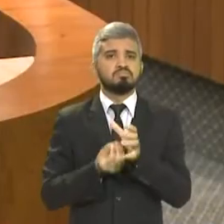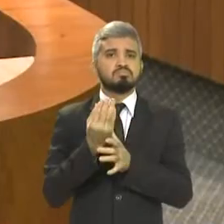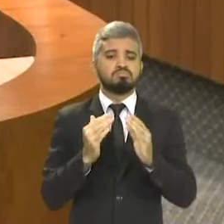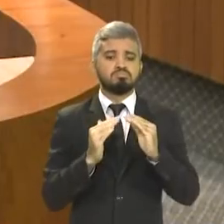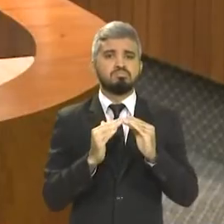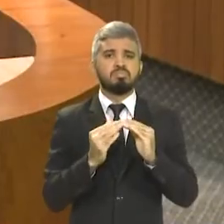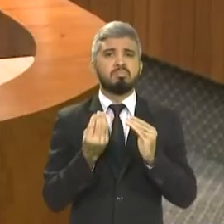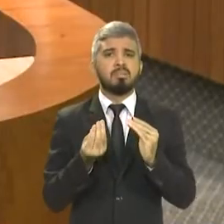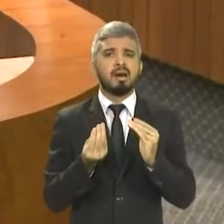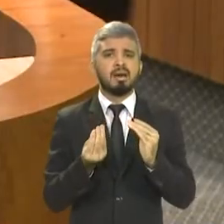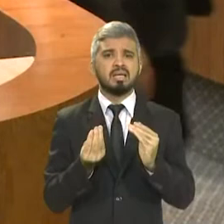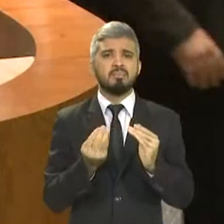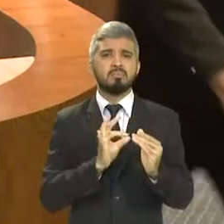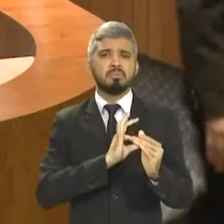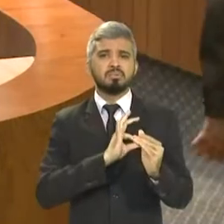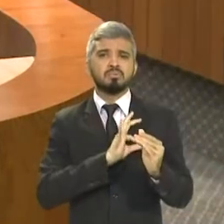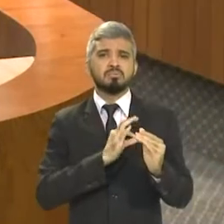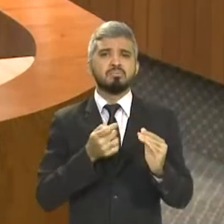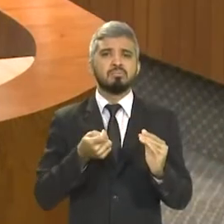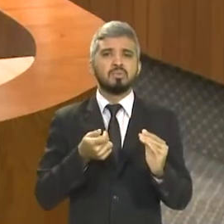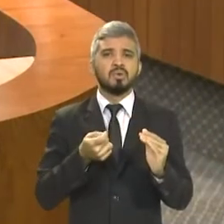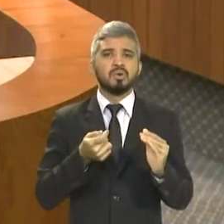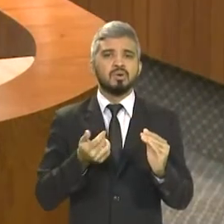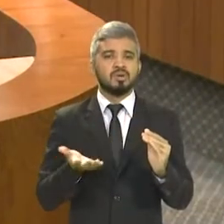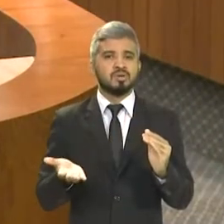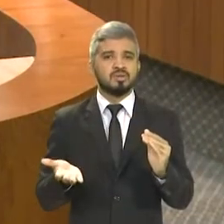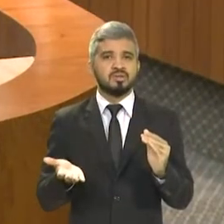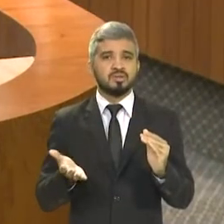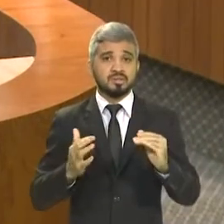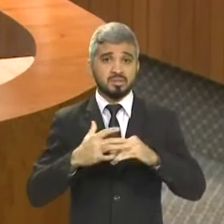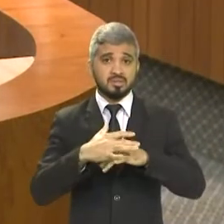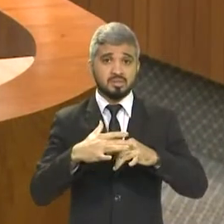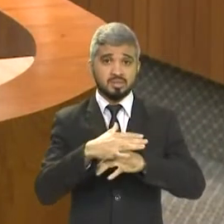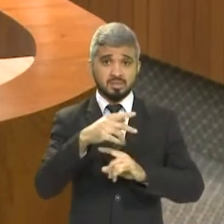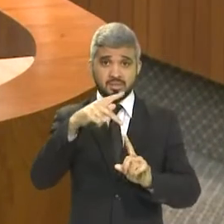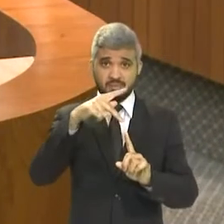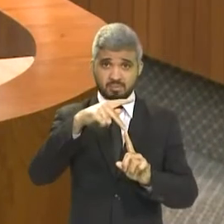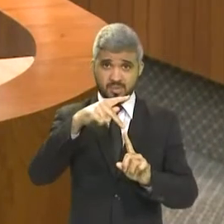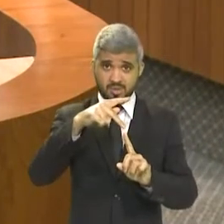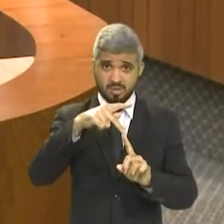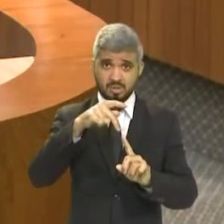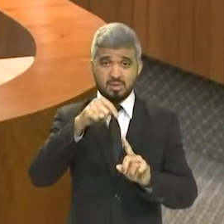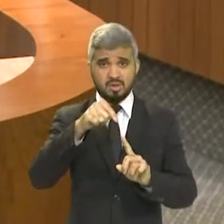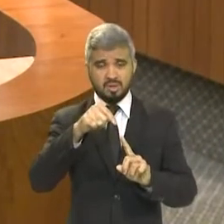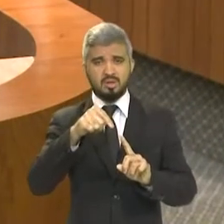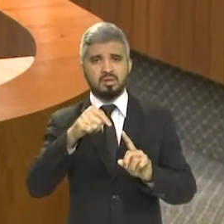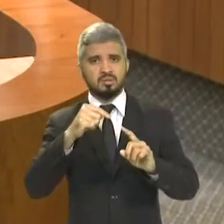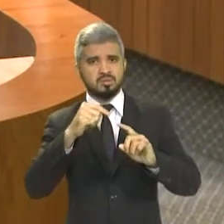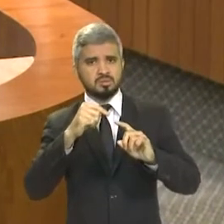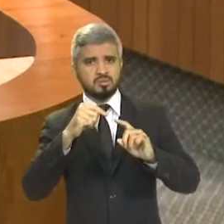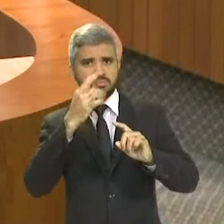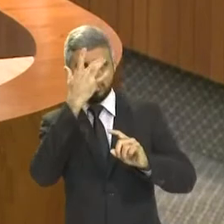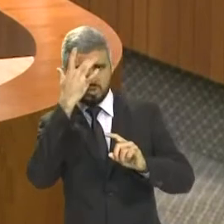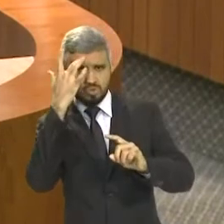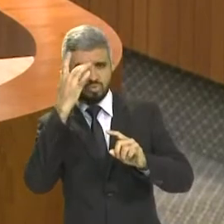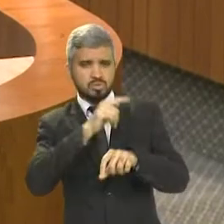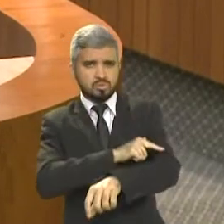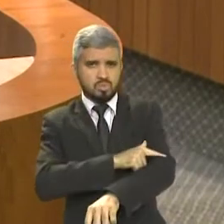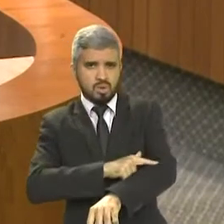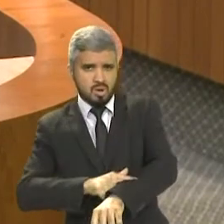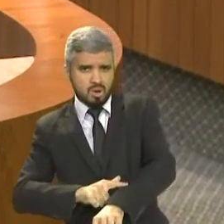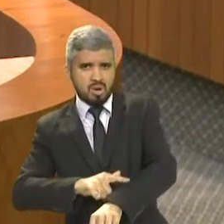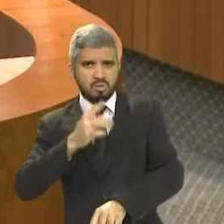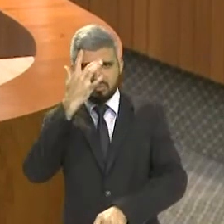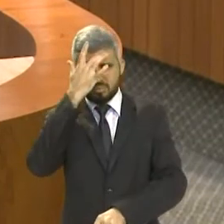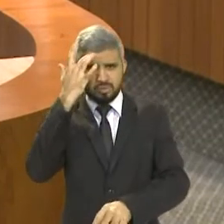cidade de Pedreiras, que é uma cidade polo, uma cidade de povo ordeiro, de povo hospitaleiro, de povo educado,